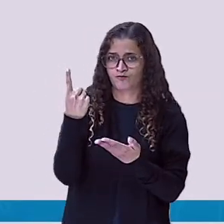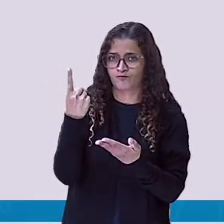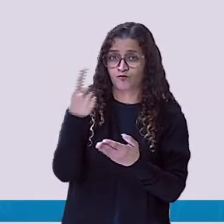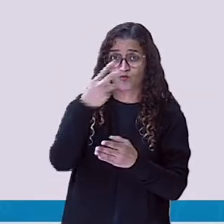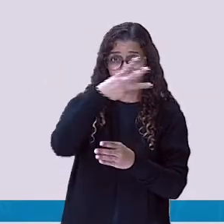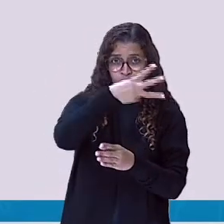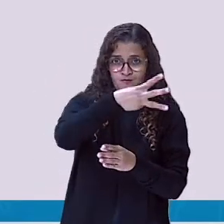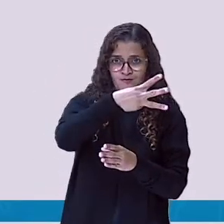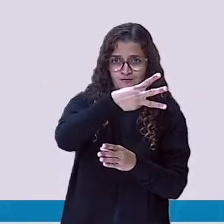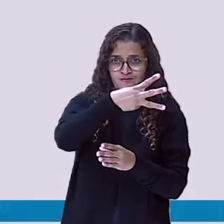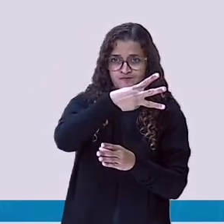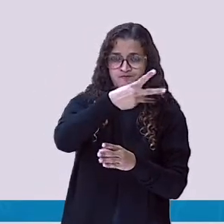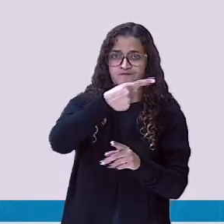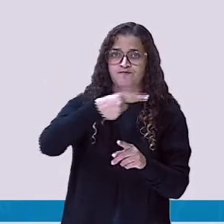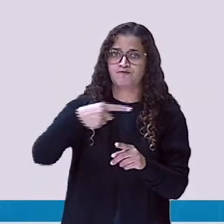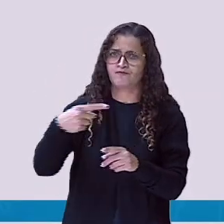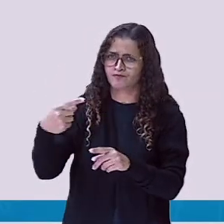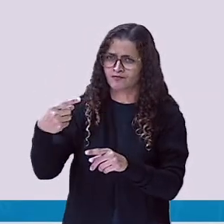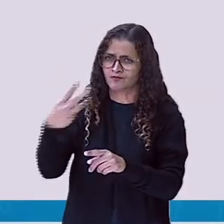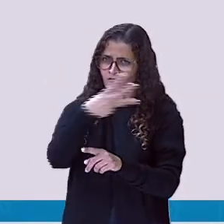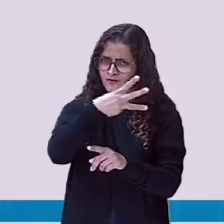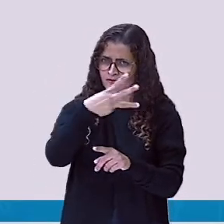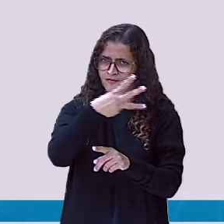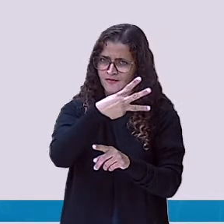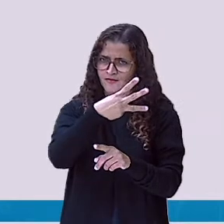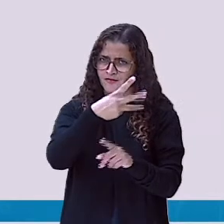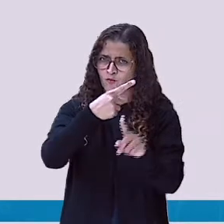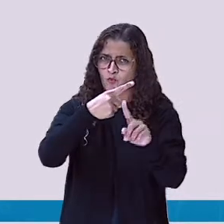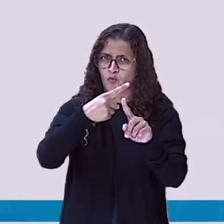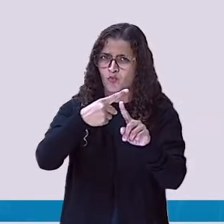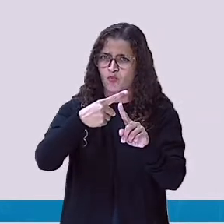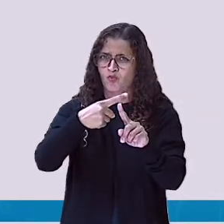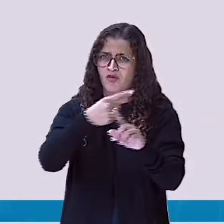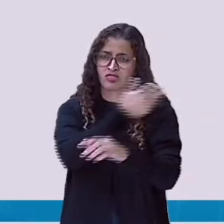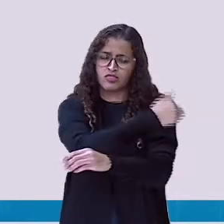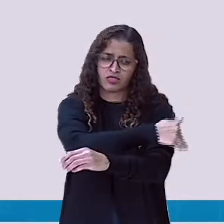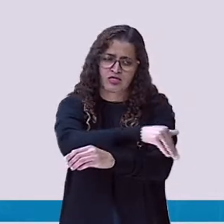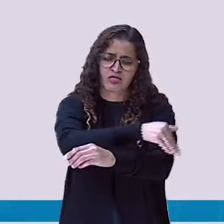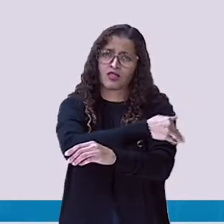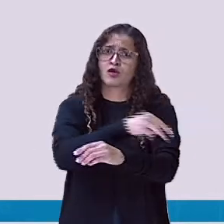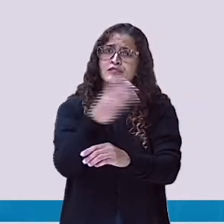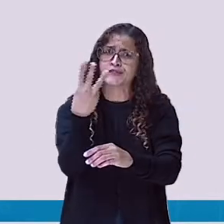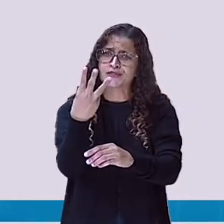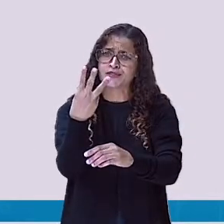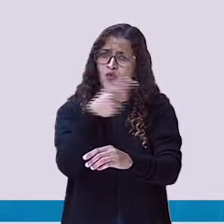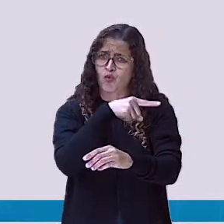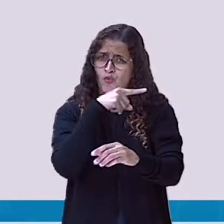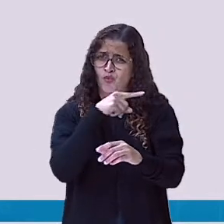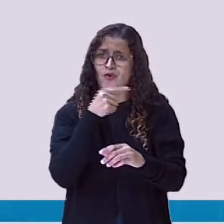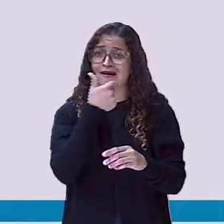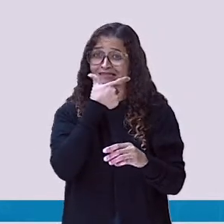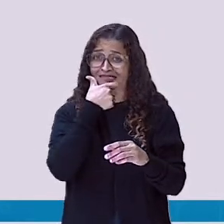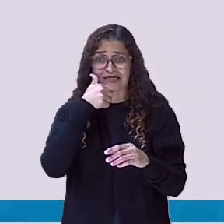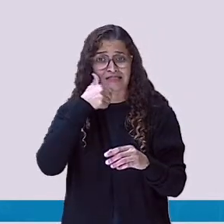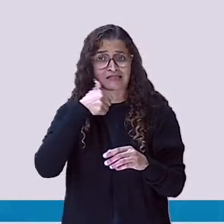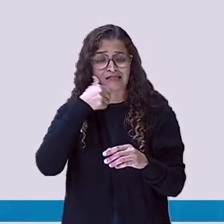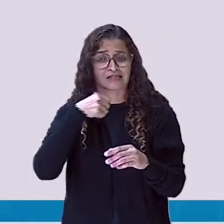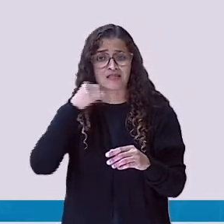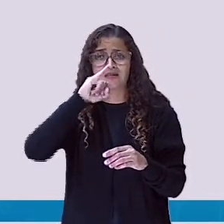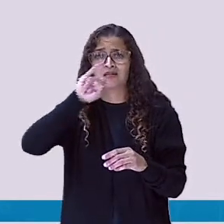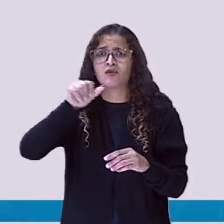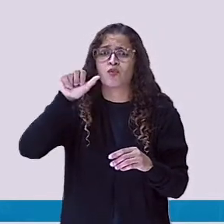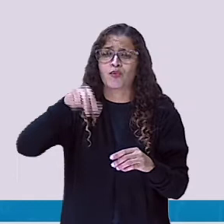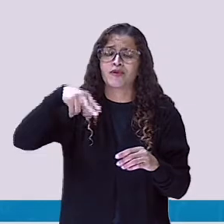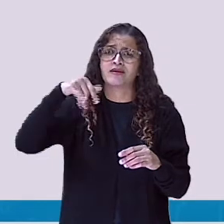vez o número, é isso? De vezes, de quarteirões que a Janaína correu. Então, se a